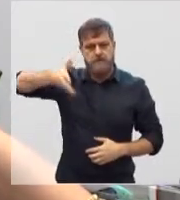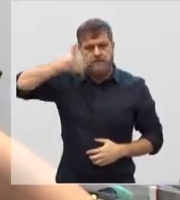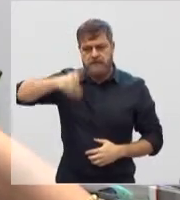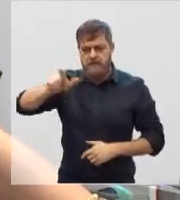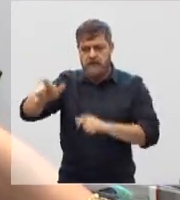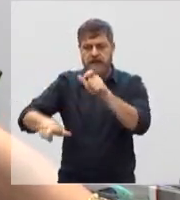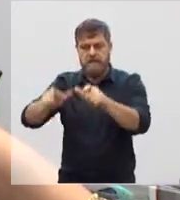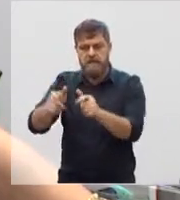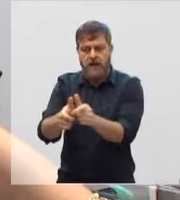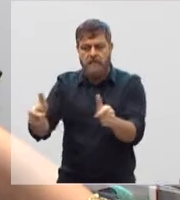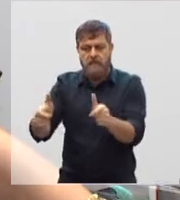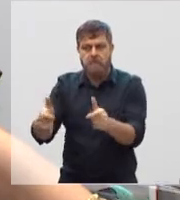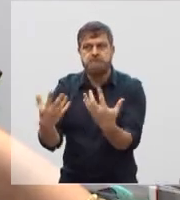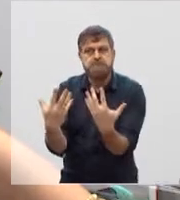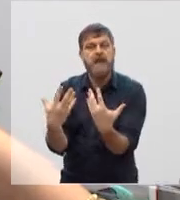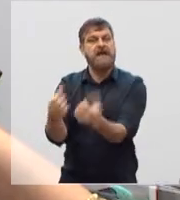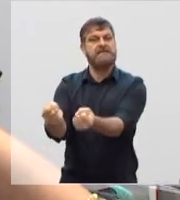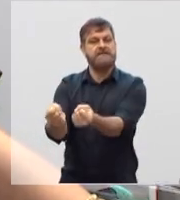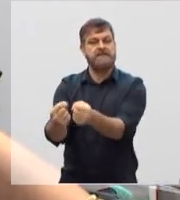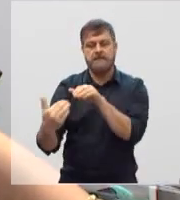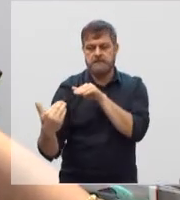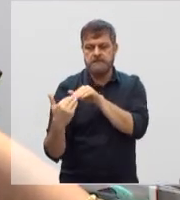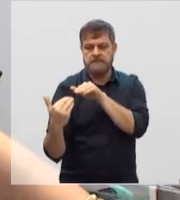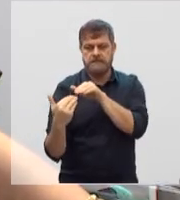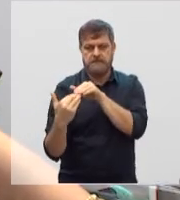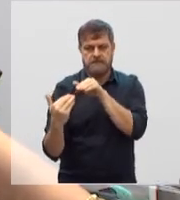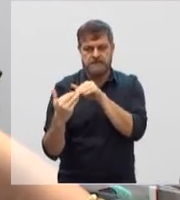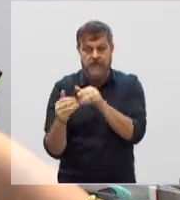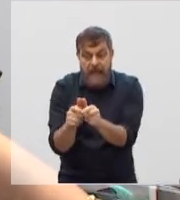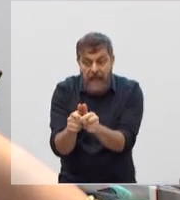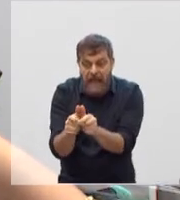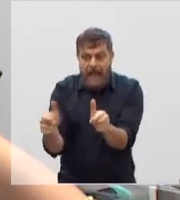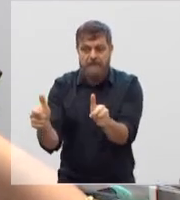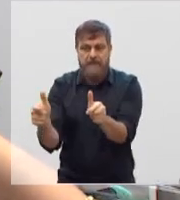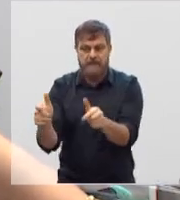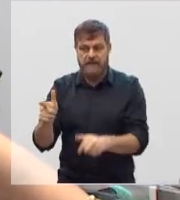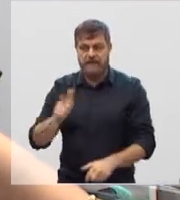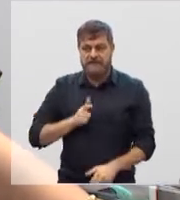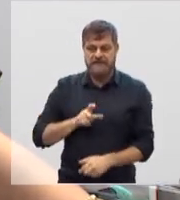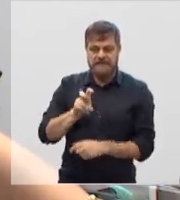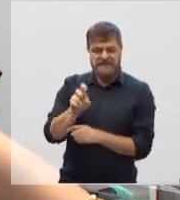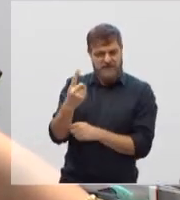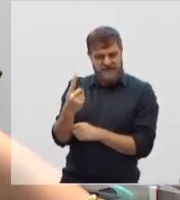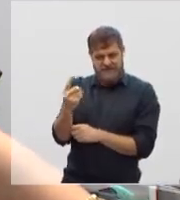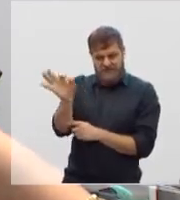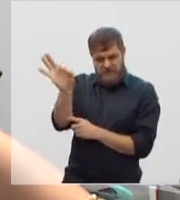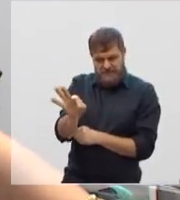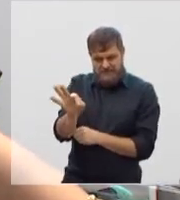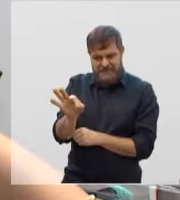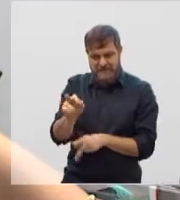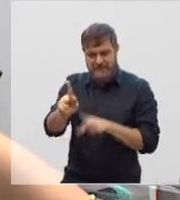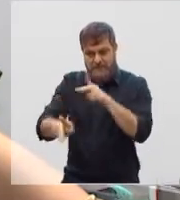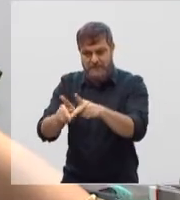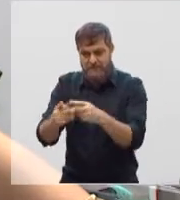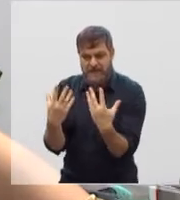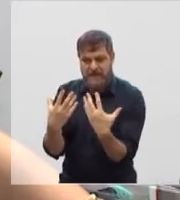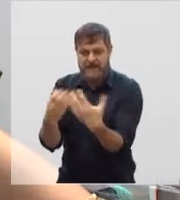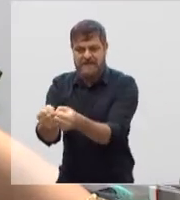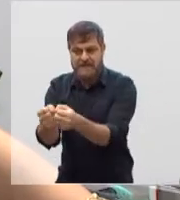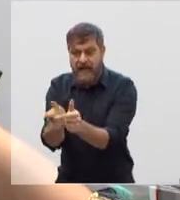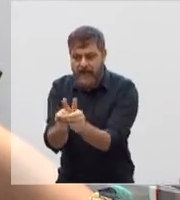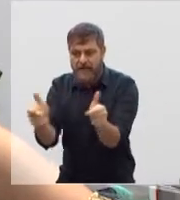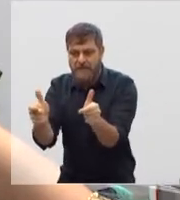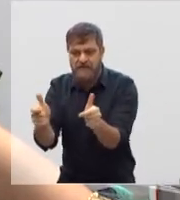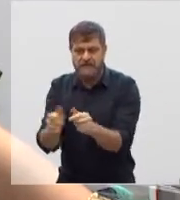meu discurso e convencer 50 mais 1. Não é 49. Tem 49, sim, mas tem que ter 50 mais